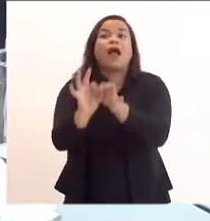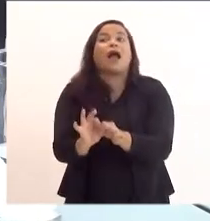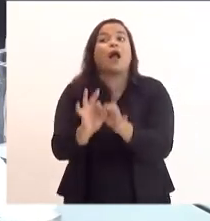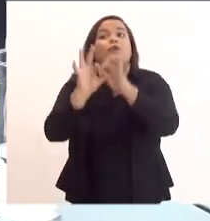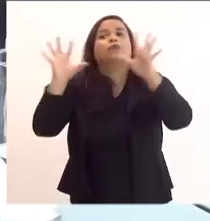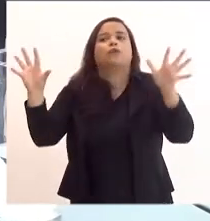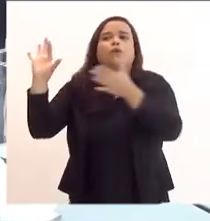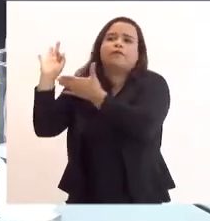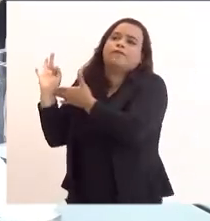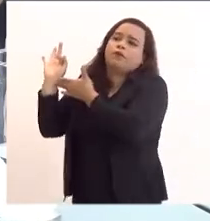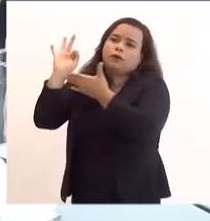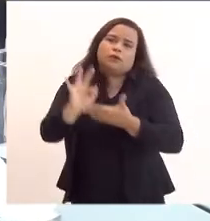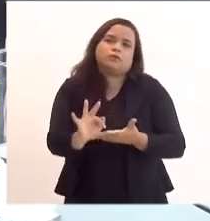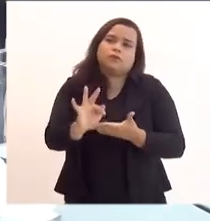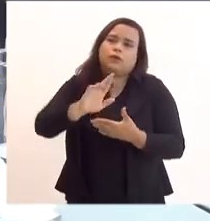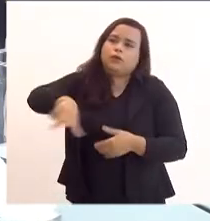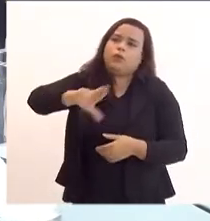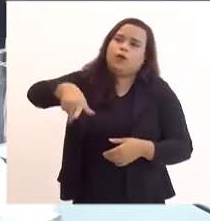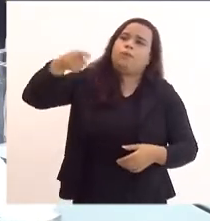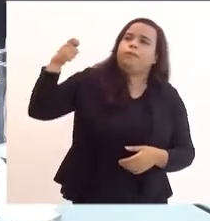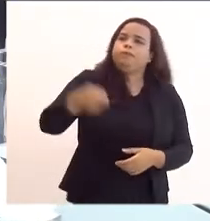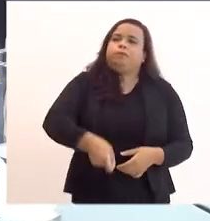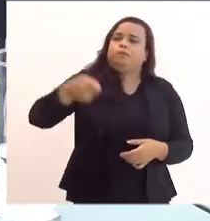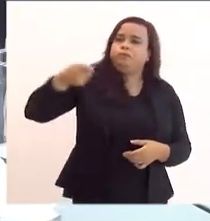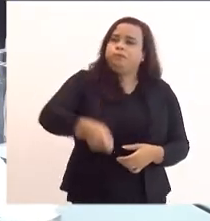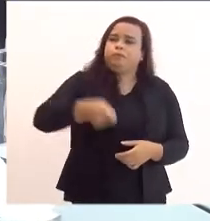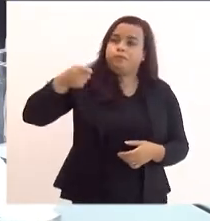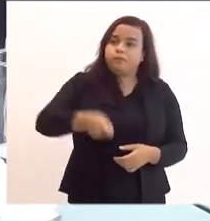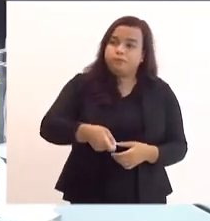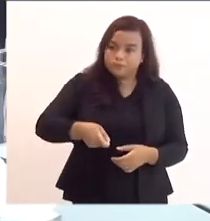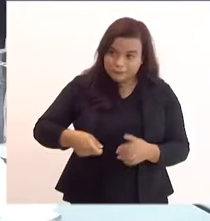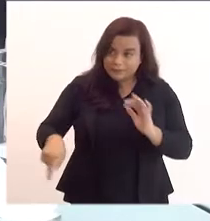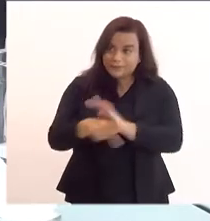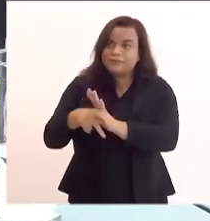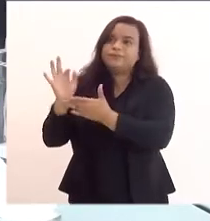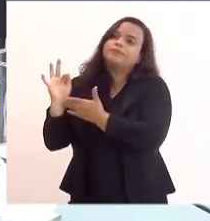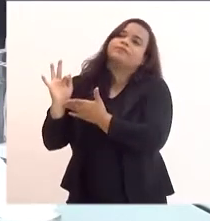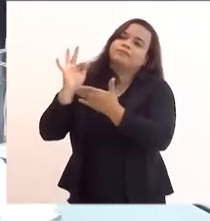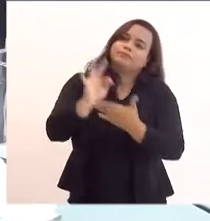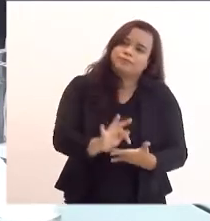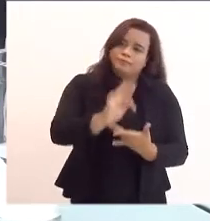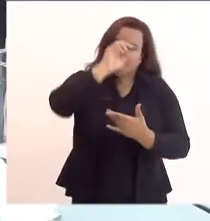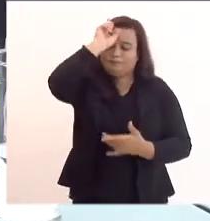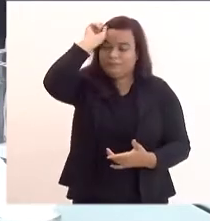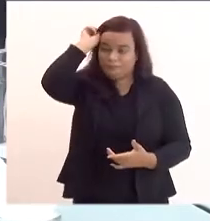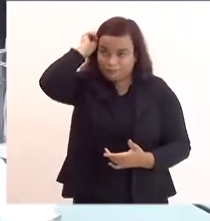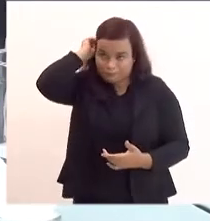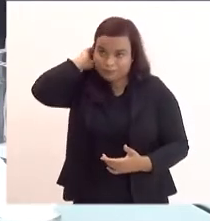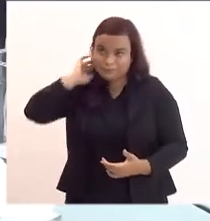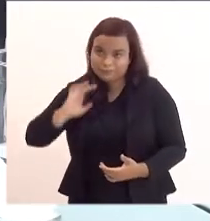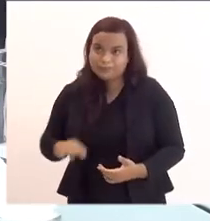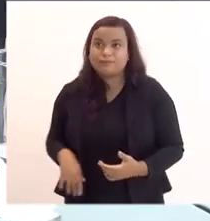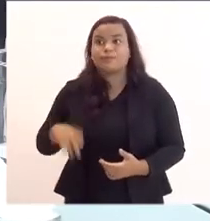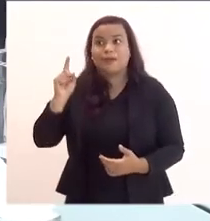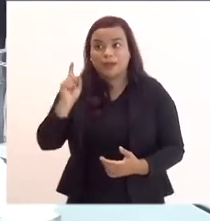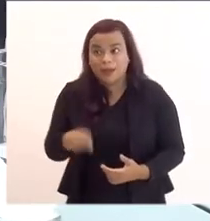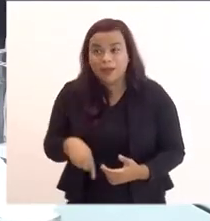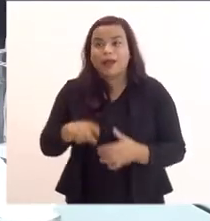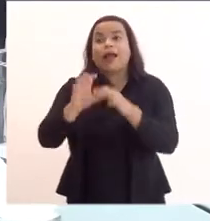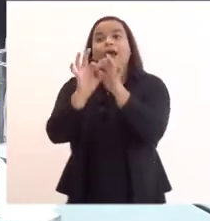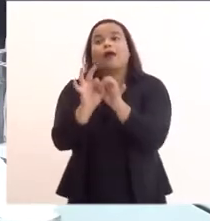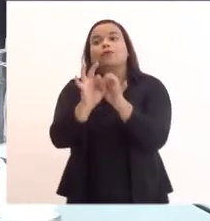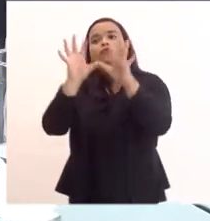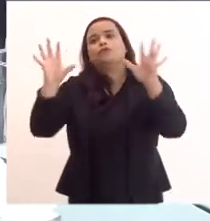de fornecimento, não é uma determinação de fornecimento ampla, geral